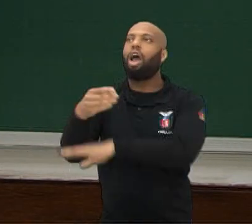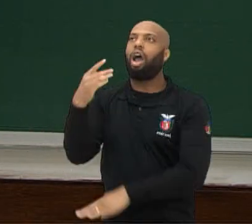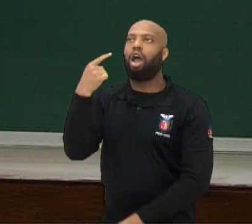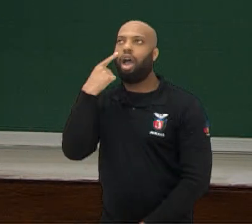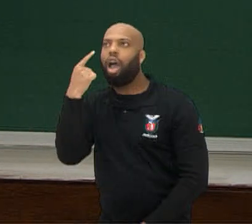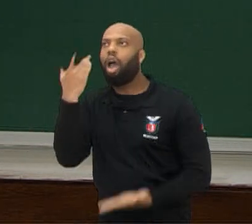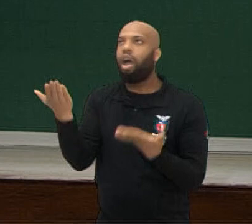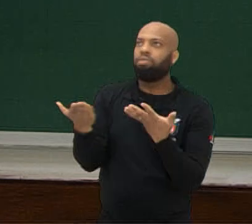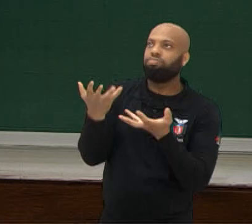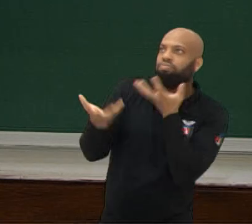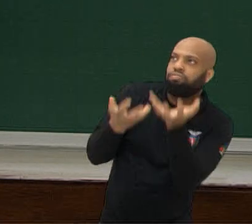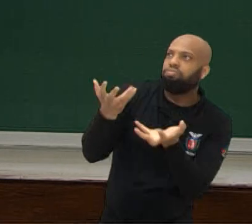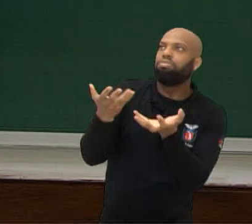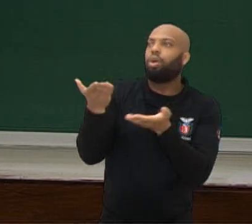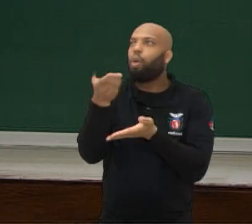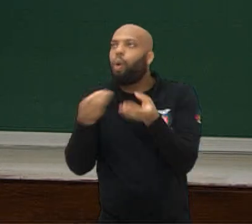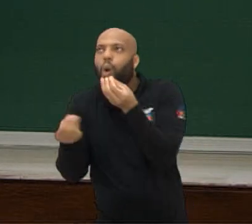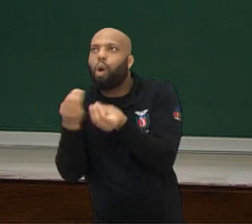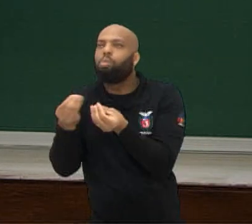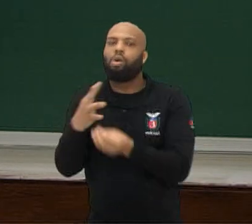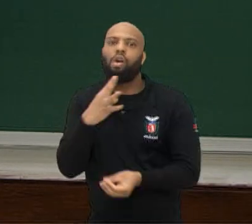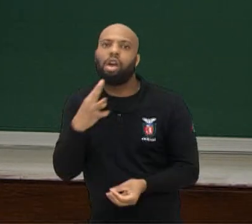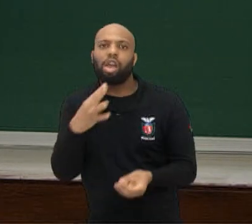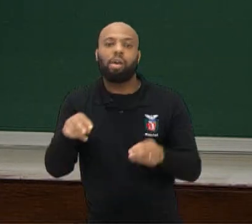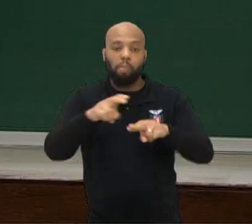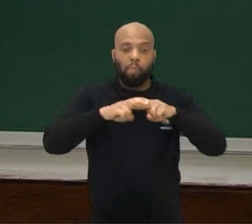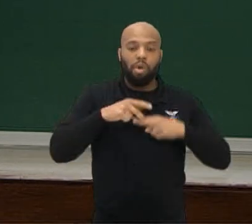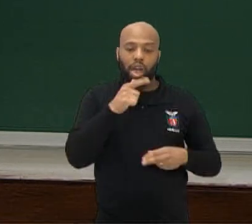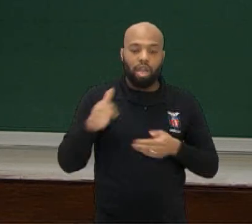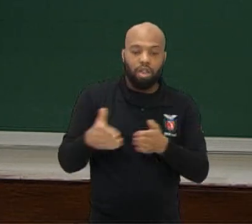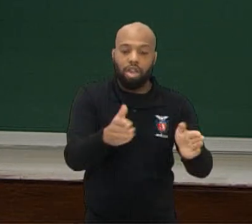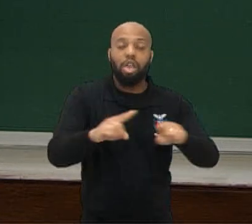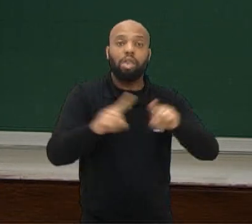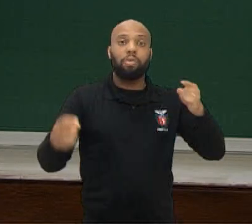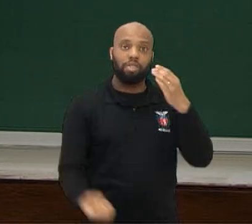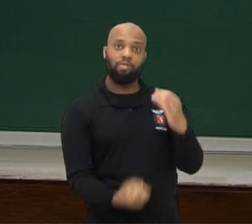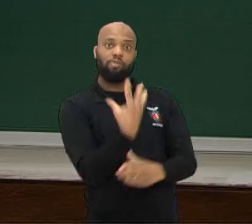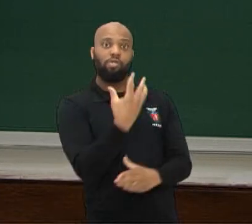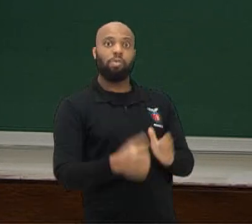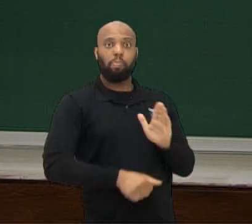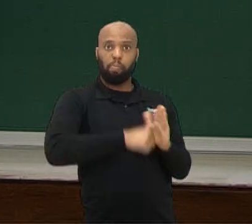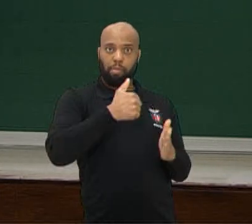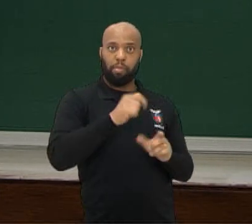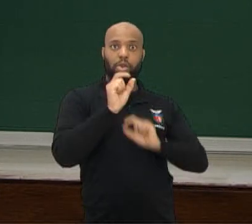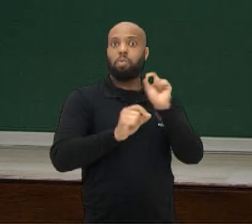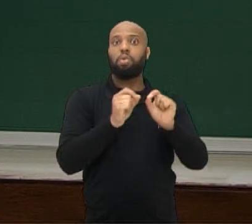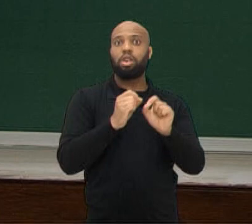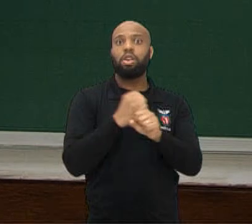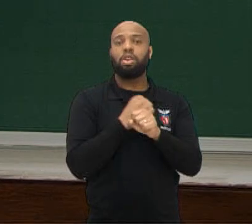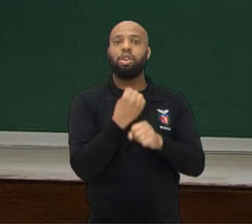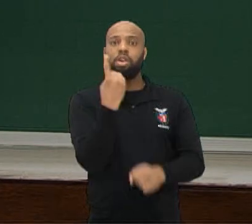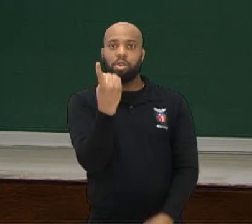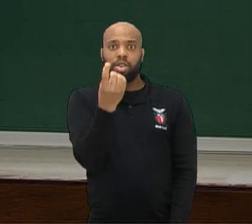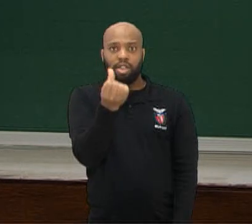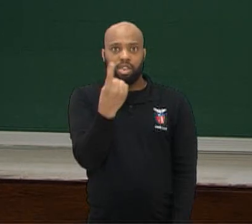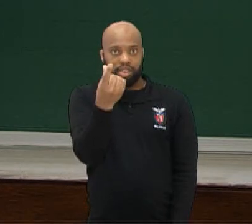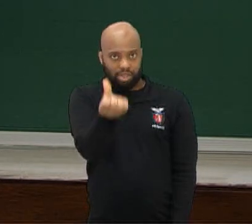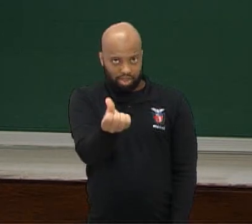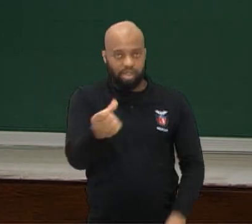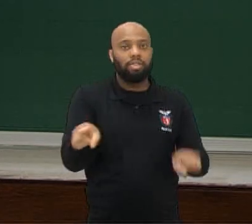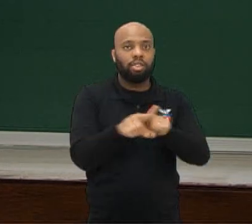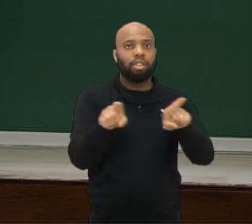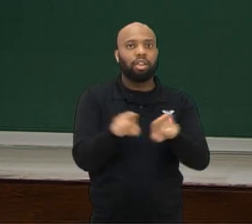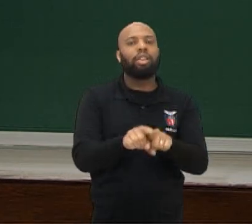região, através do curso dos rios. Mas a fundação do primeiro vilarejo ali foi em 1616.